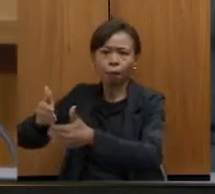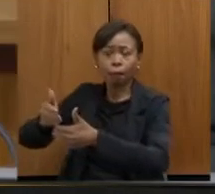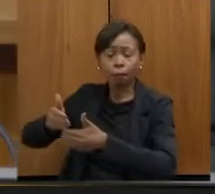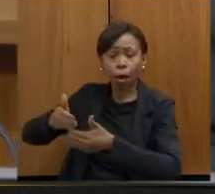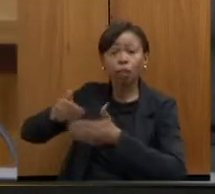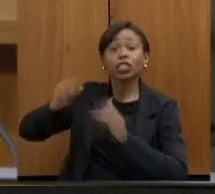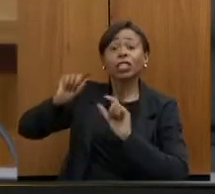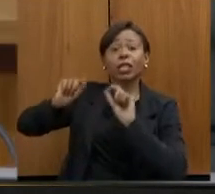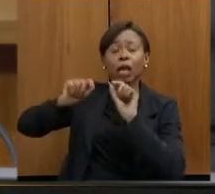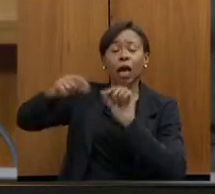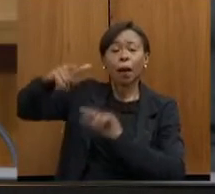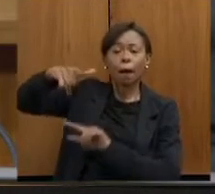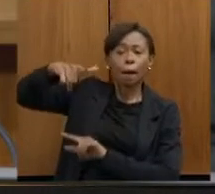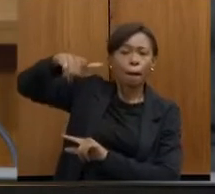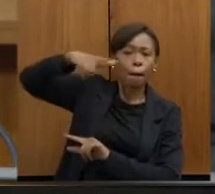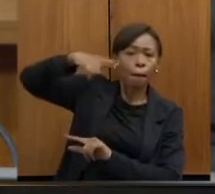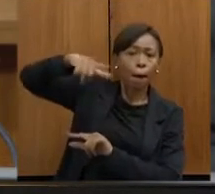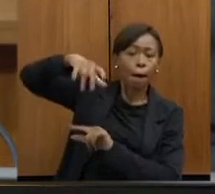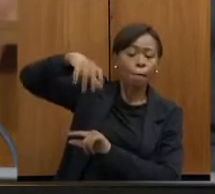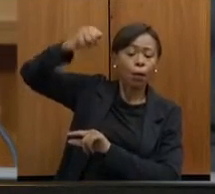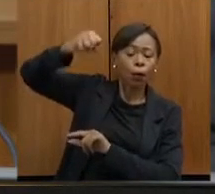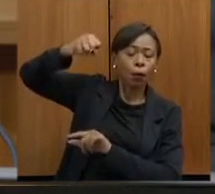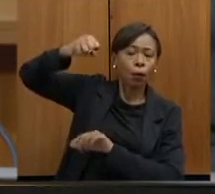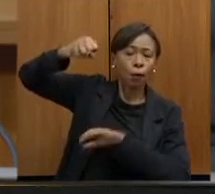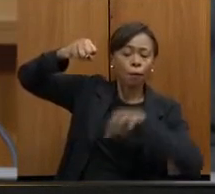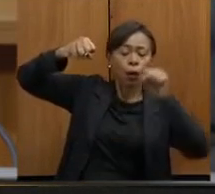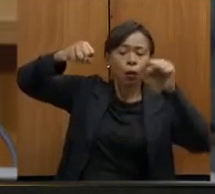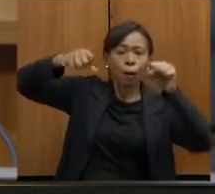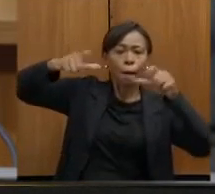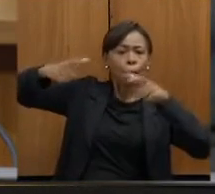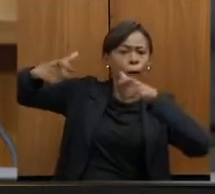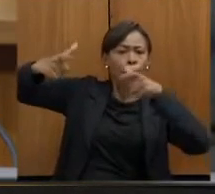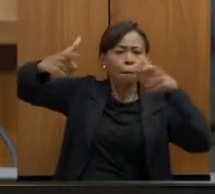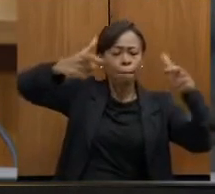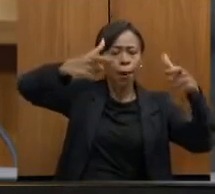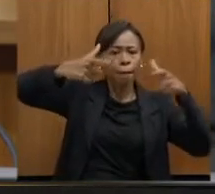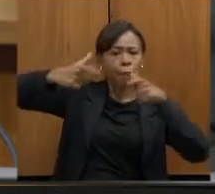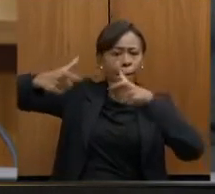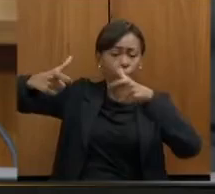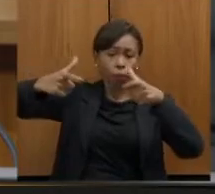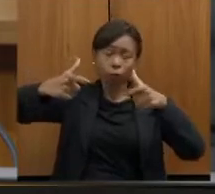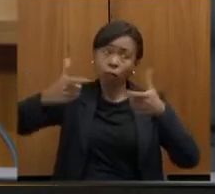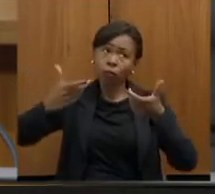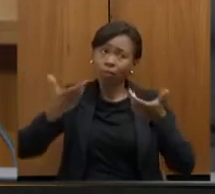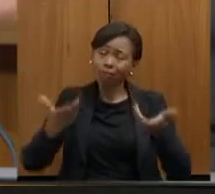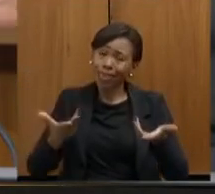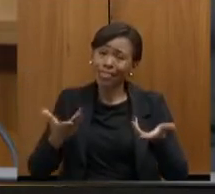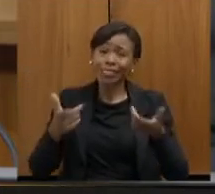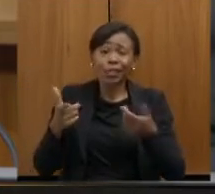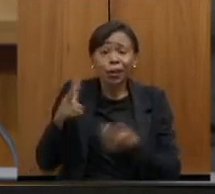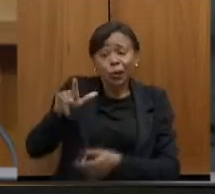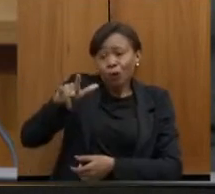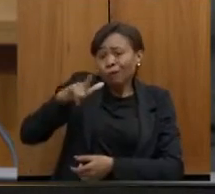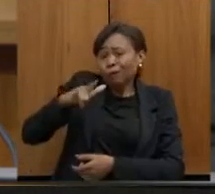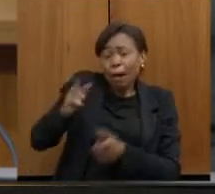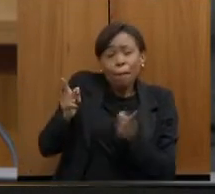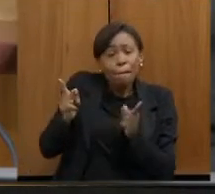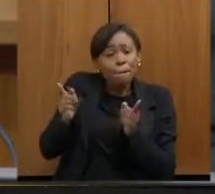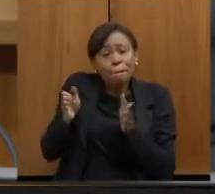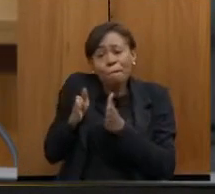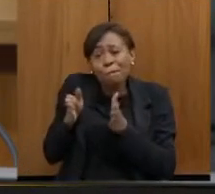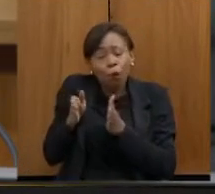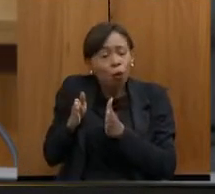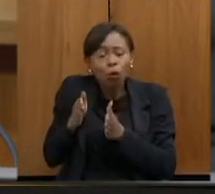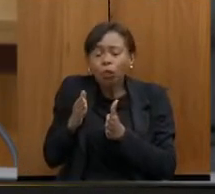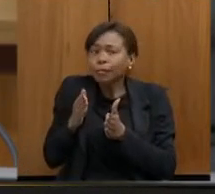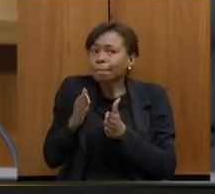da foto gera. Então, esse sobrevoo, com o equipamento que a gente dispõe, ele ficou inviável, porque nós fizemos alguns testes e a